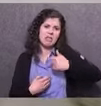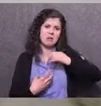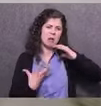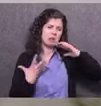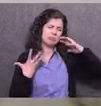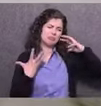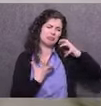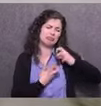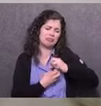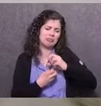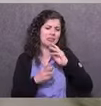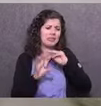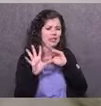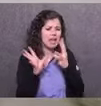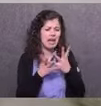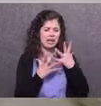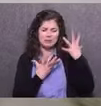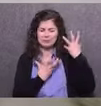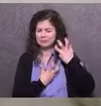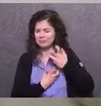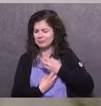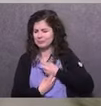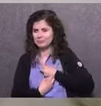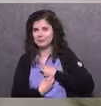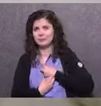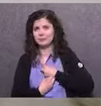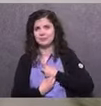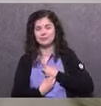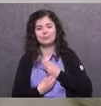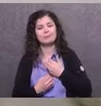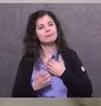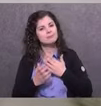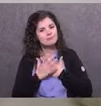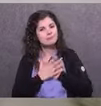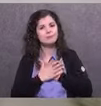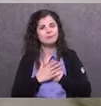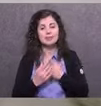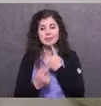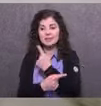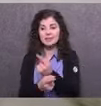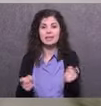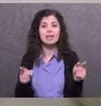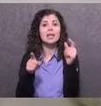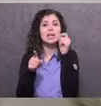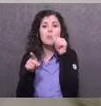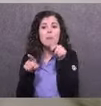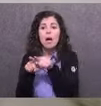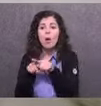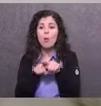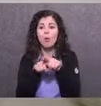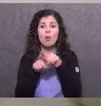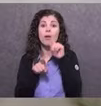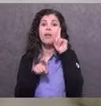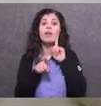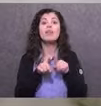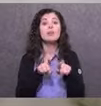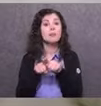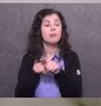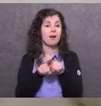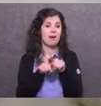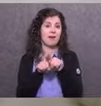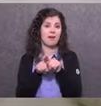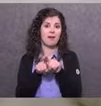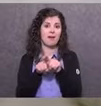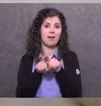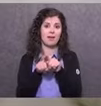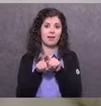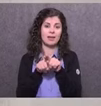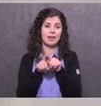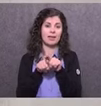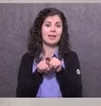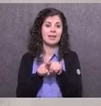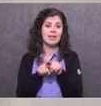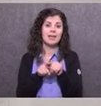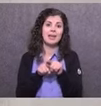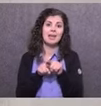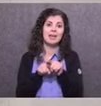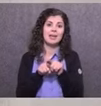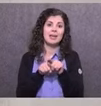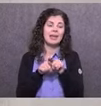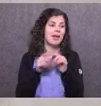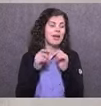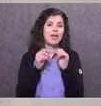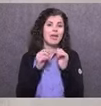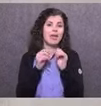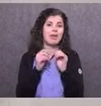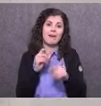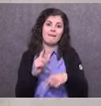terra. Meus caros irmãos e irmãs, seria bom que todos nós, cada um de